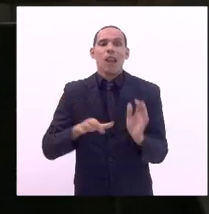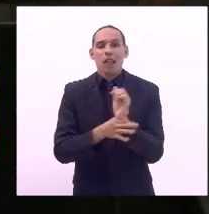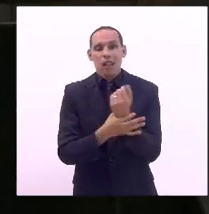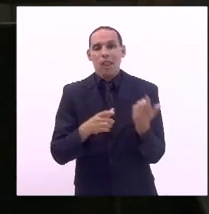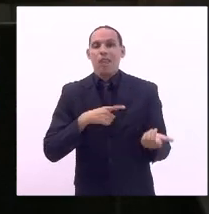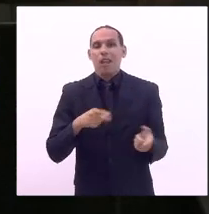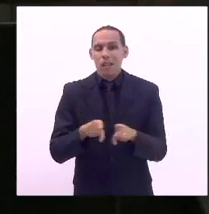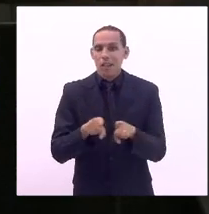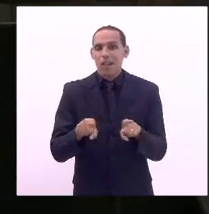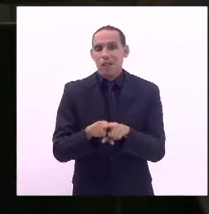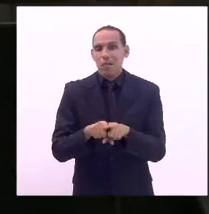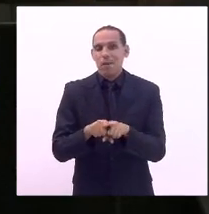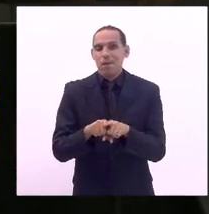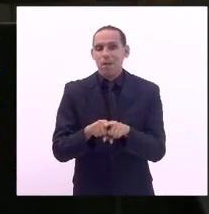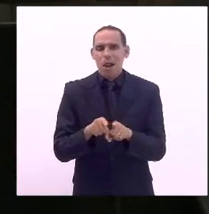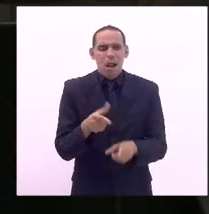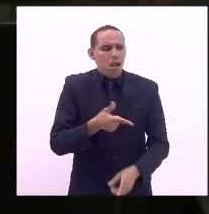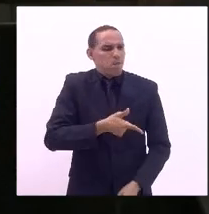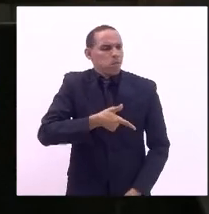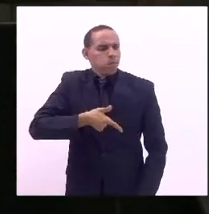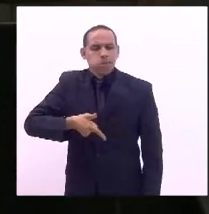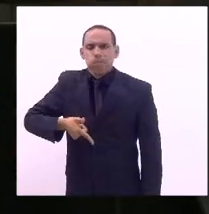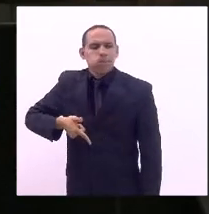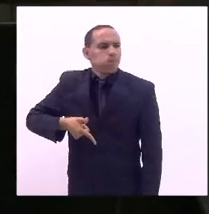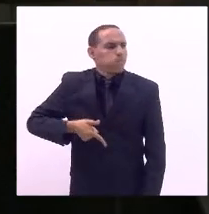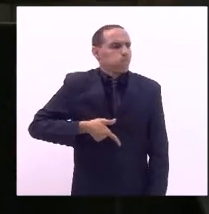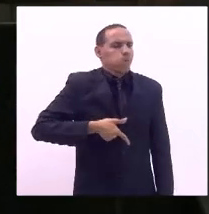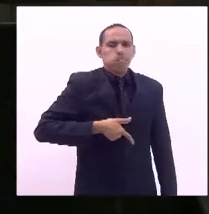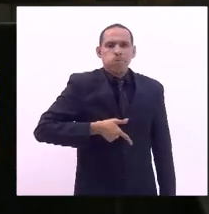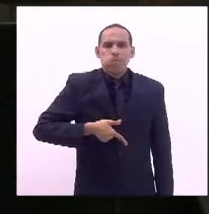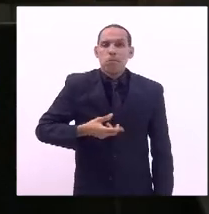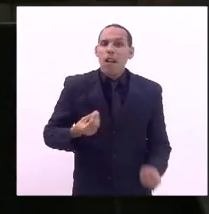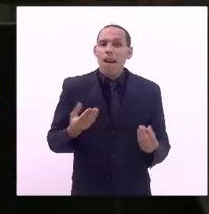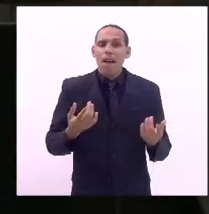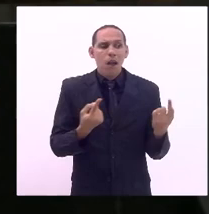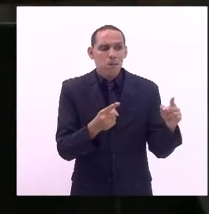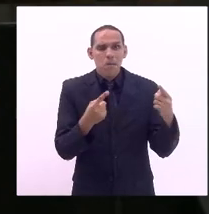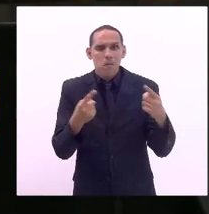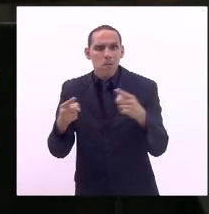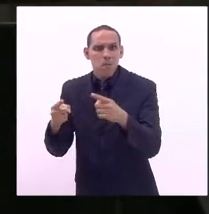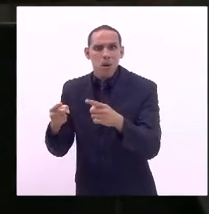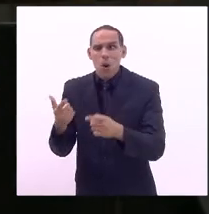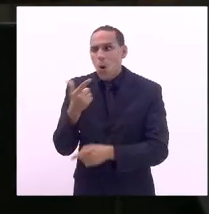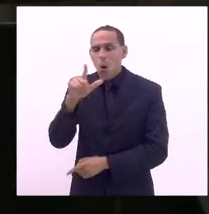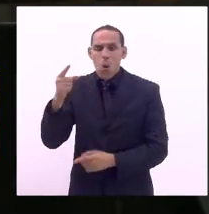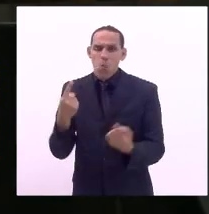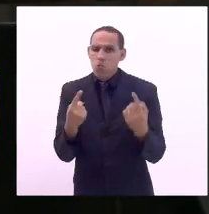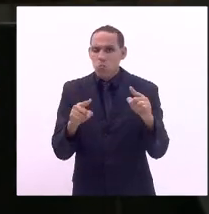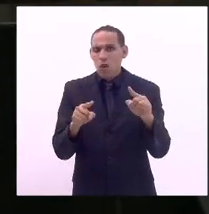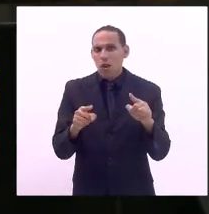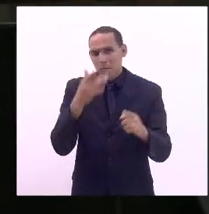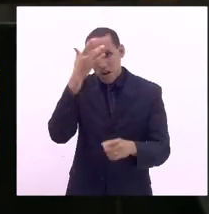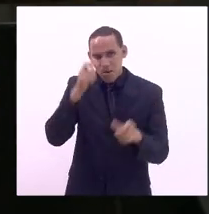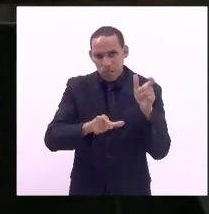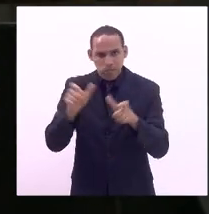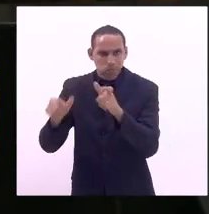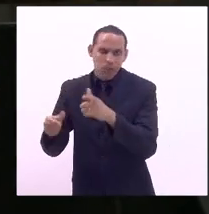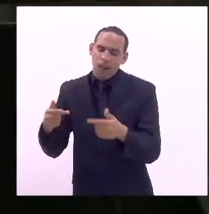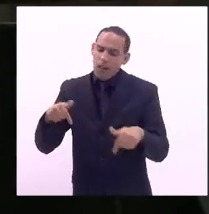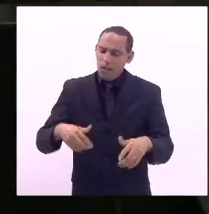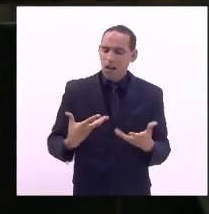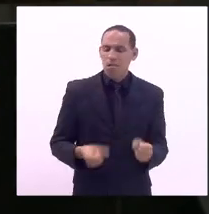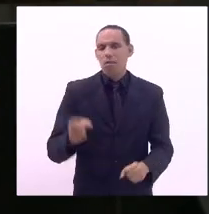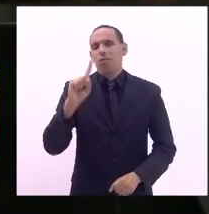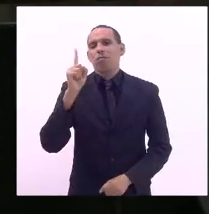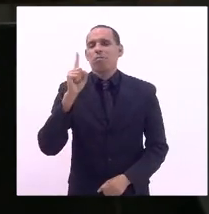e submetralhadora. Para enquadrar manifestantes que pensam diferente deles. Então aqui não. Aqui eu não vou aceitar.